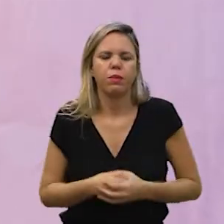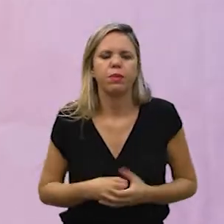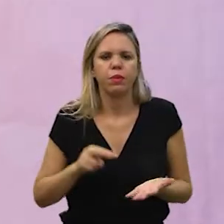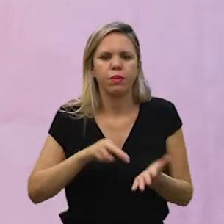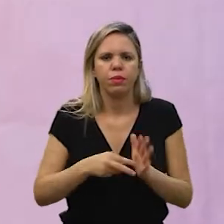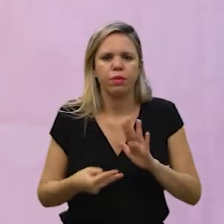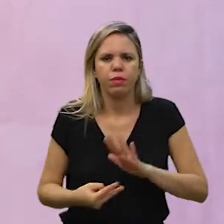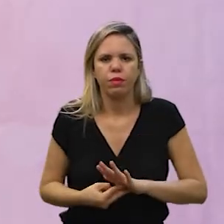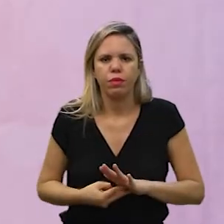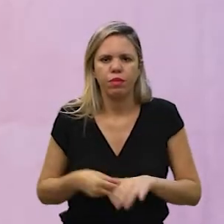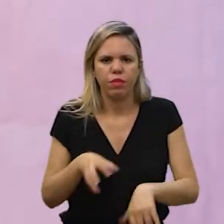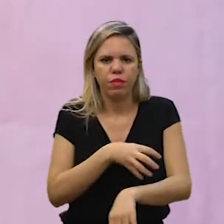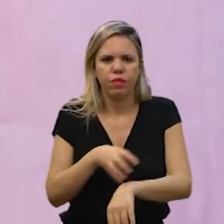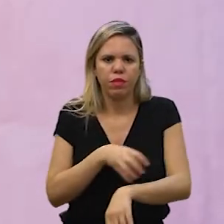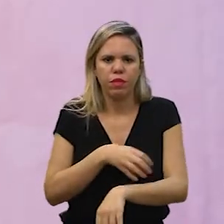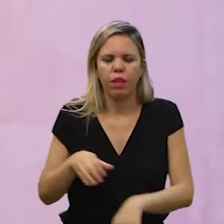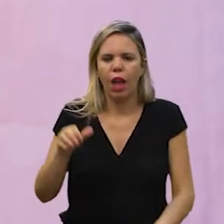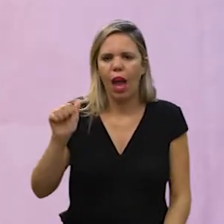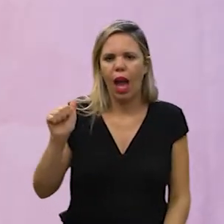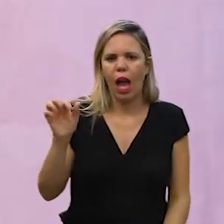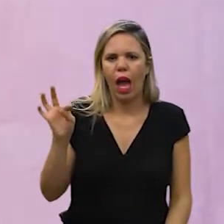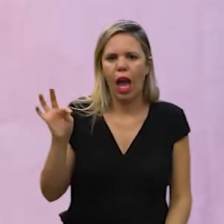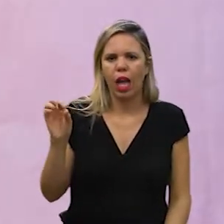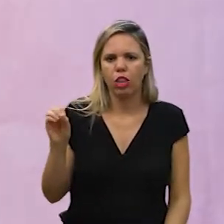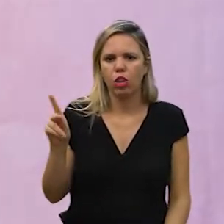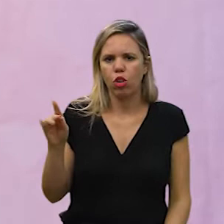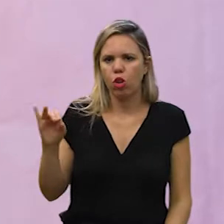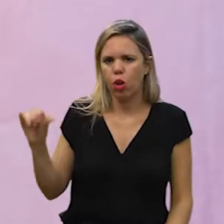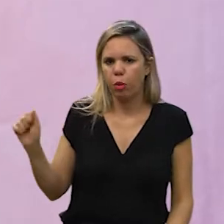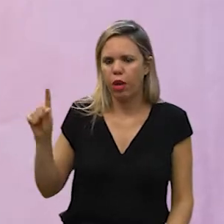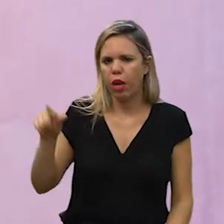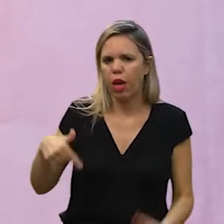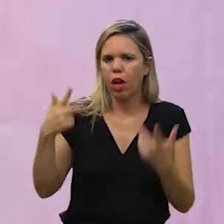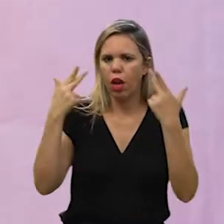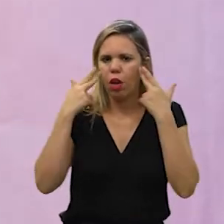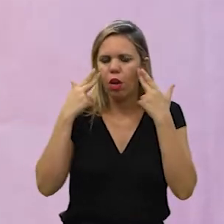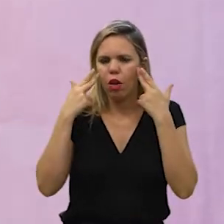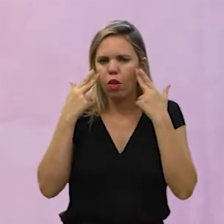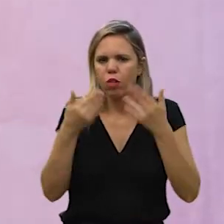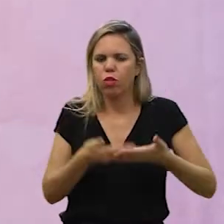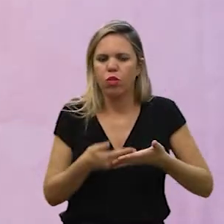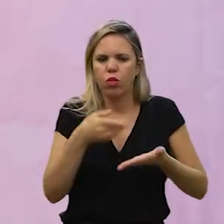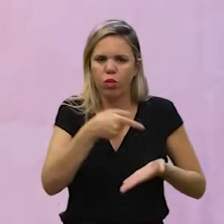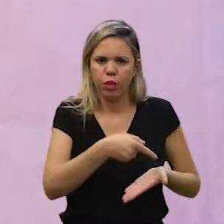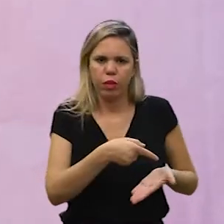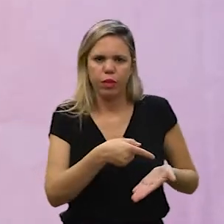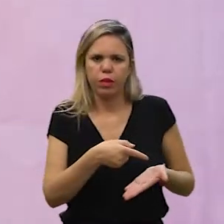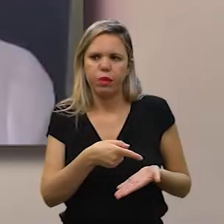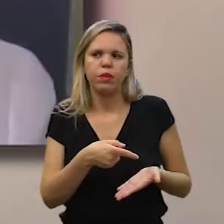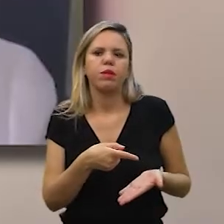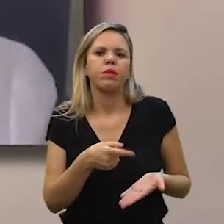O que é a dermatite atópica? O senhor falou aí que essa é mais comum comum num bebezinho.